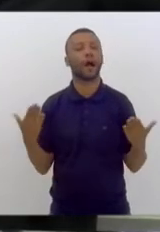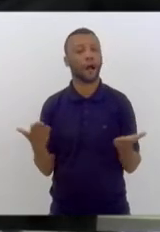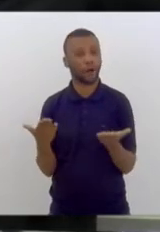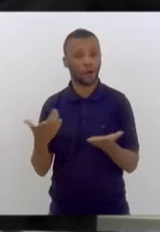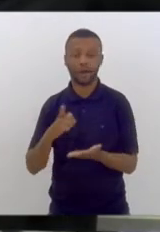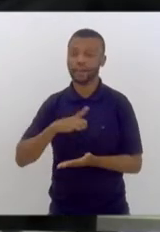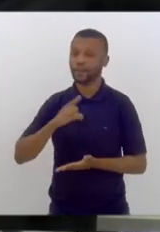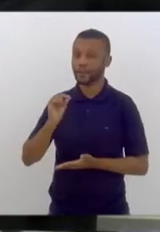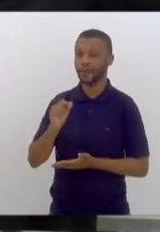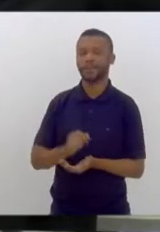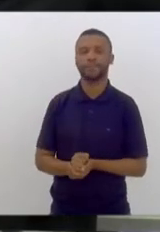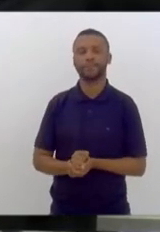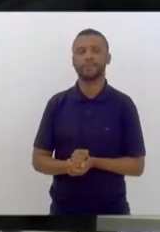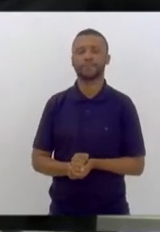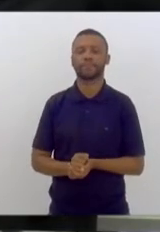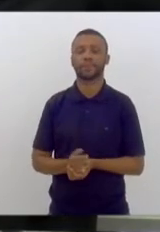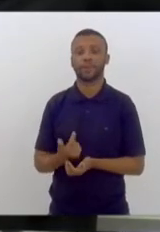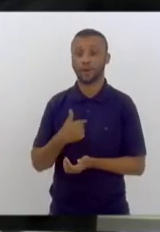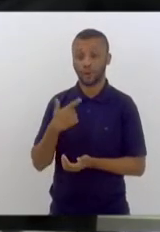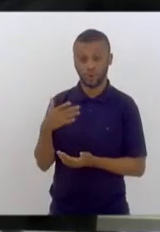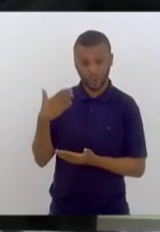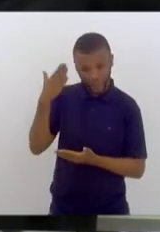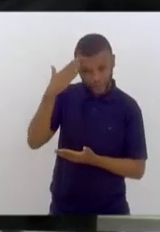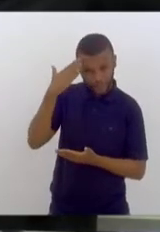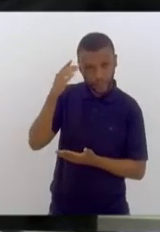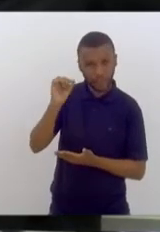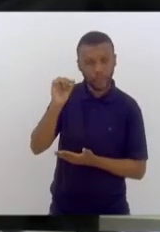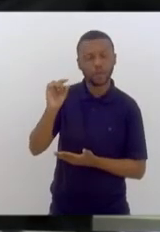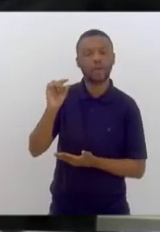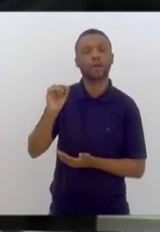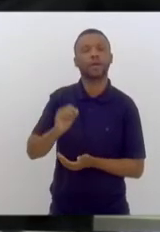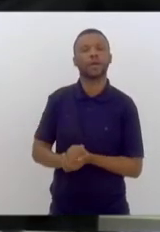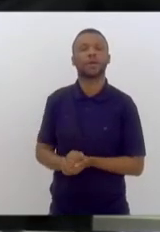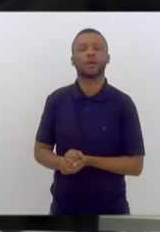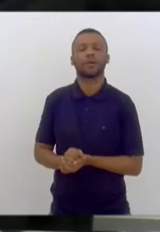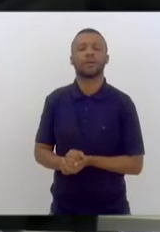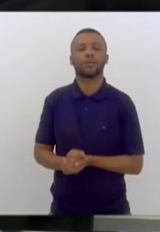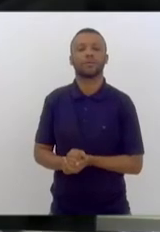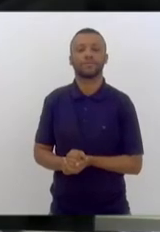houve chamamento, que eu tenho notícia, tá certo? De